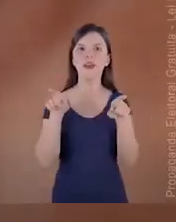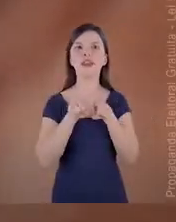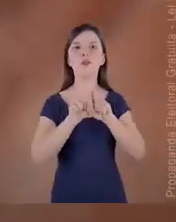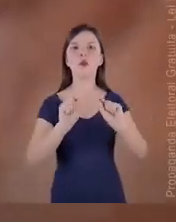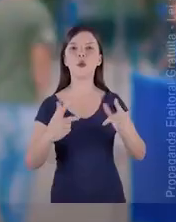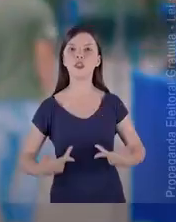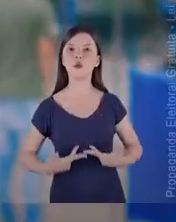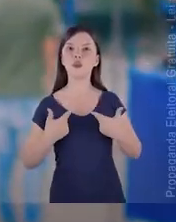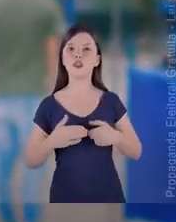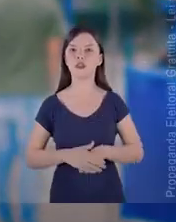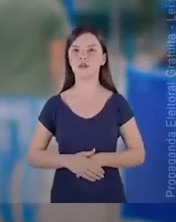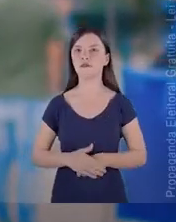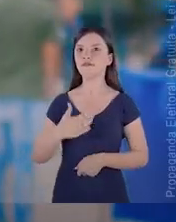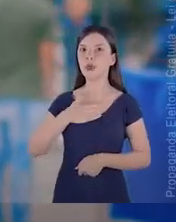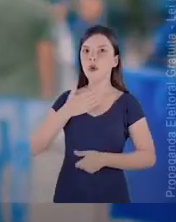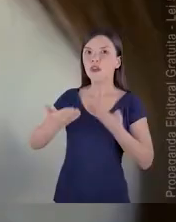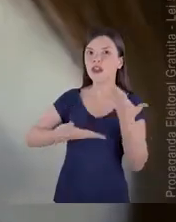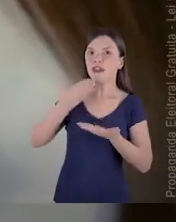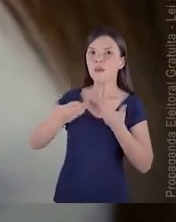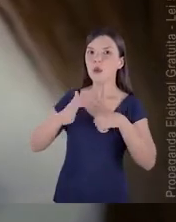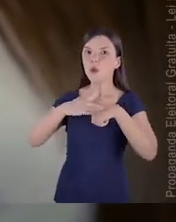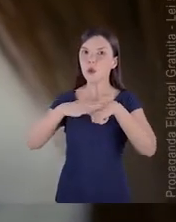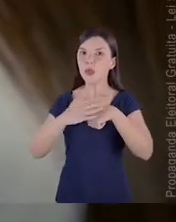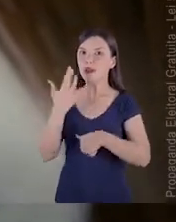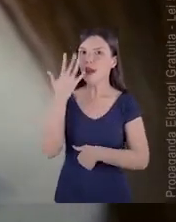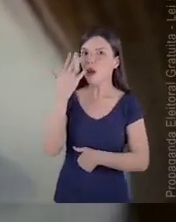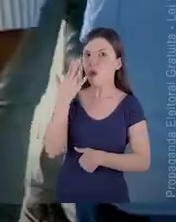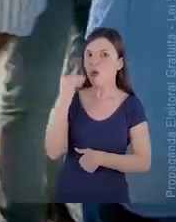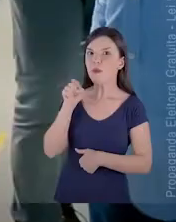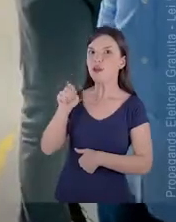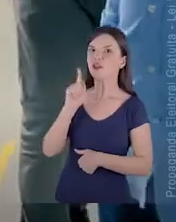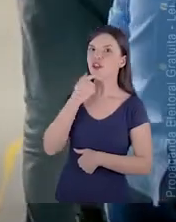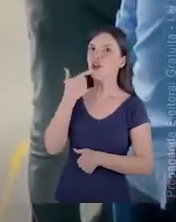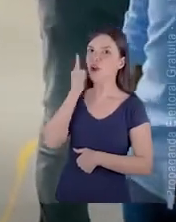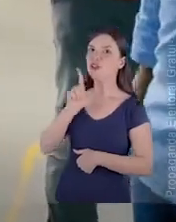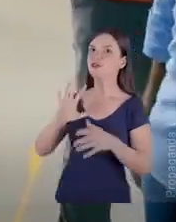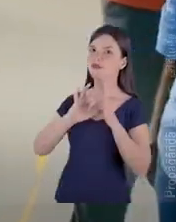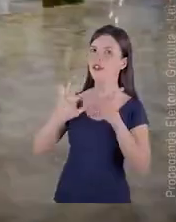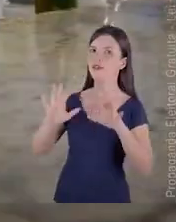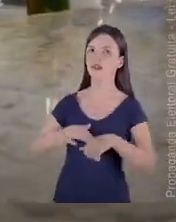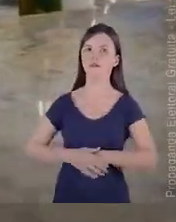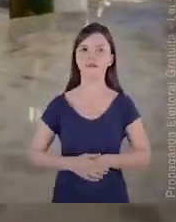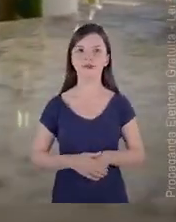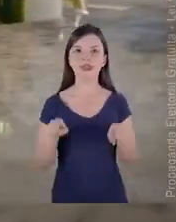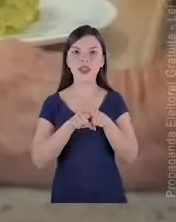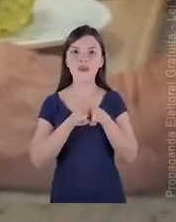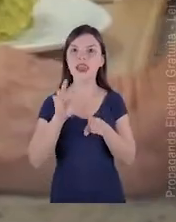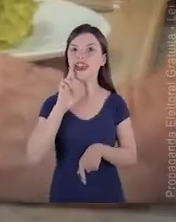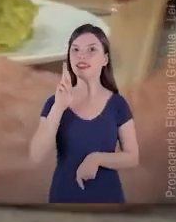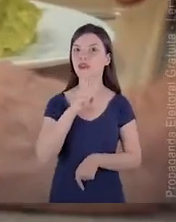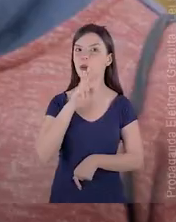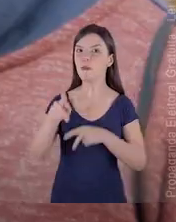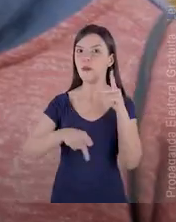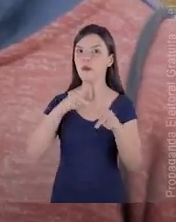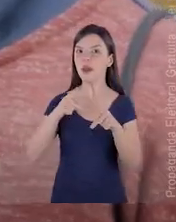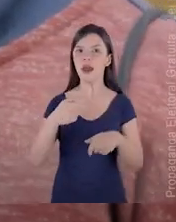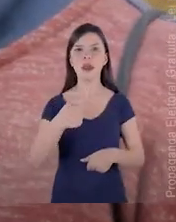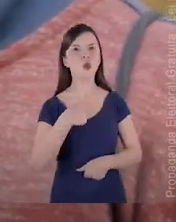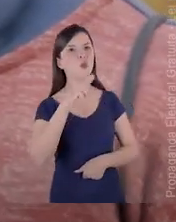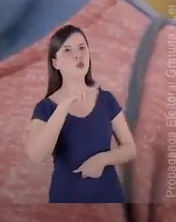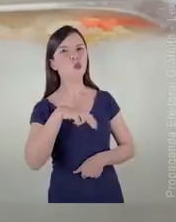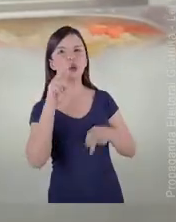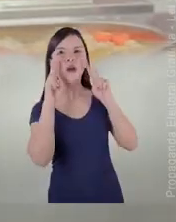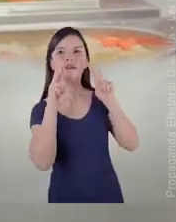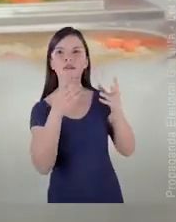de cirurgias. No tratamento do glaucoma, tem que agradecer o GM que abriu esse espaço aí para nós. No restaurante popular. Algo que eu nunca